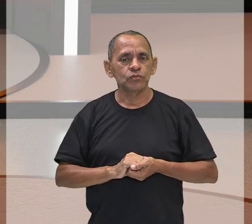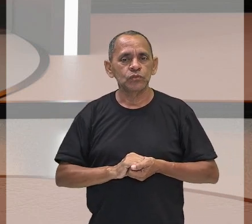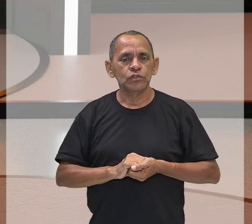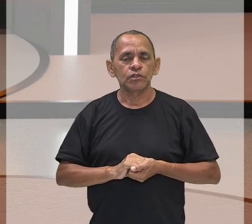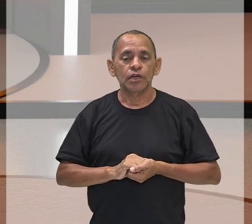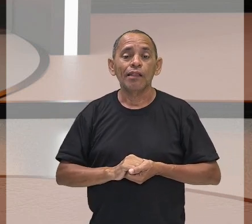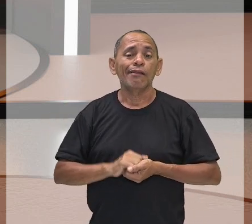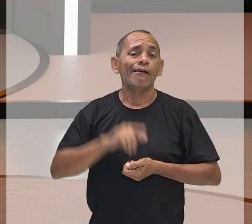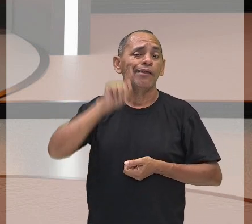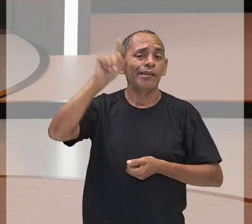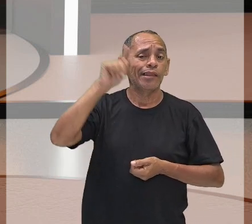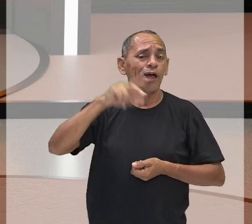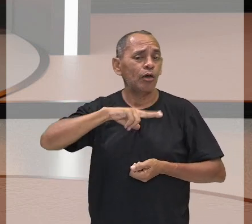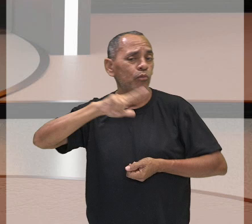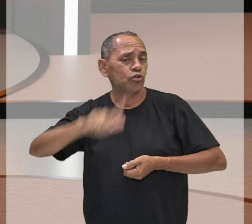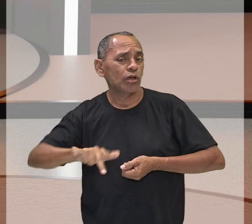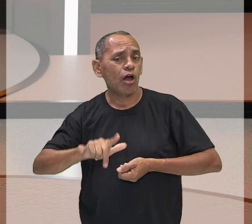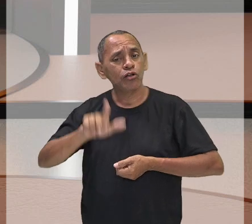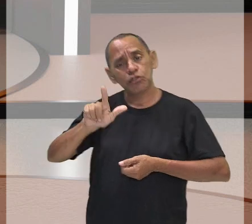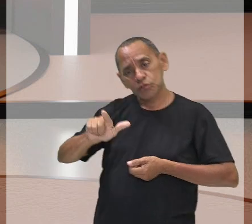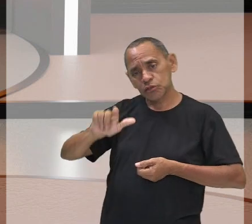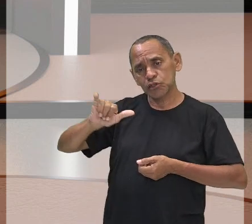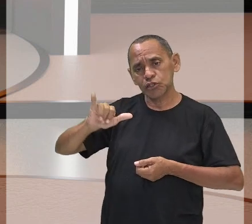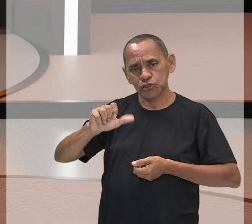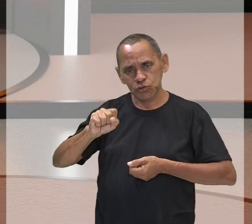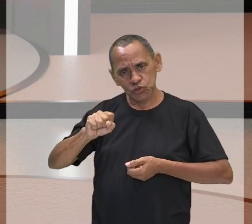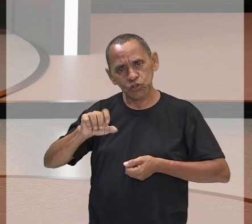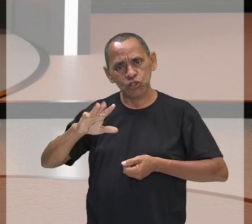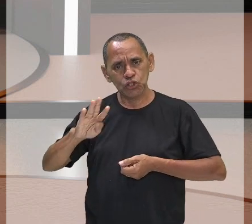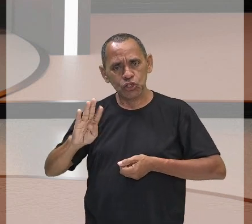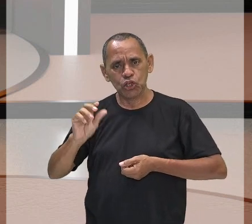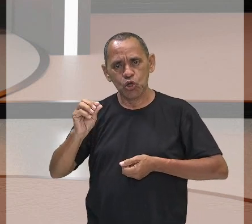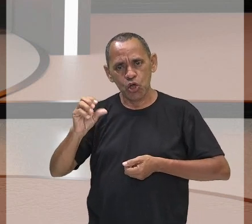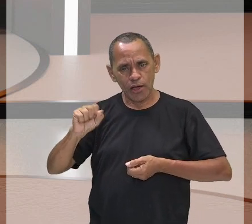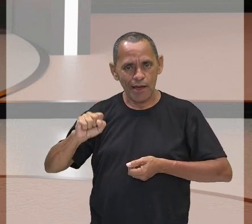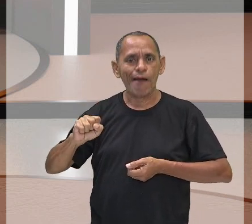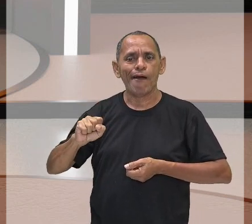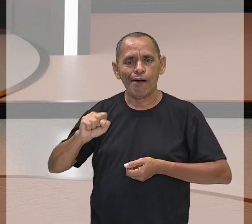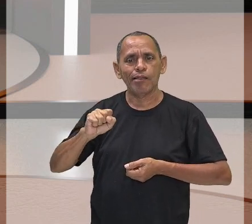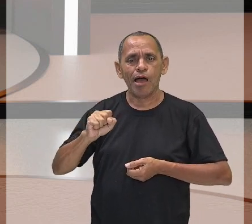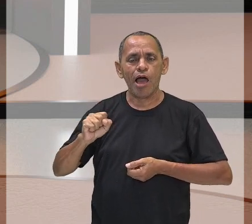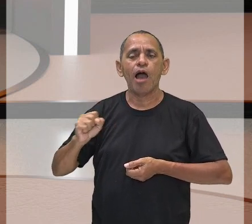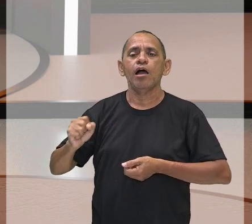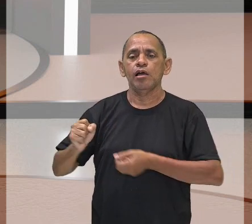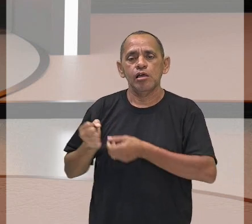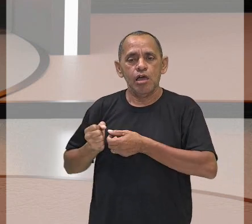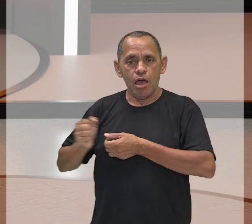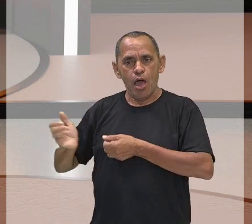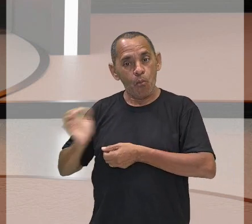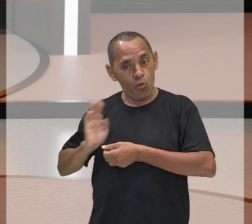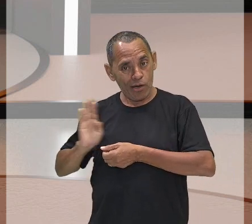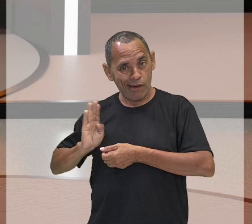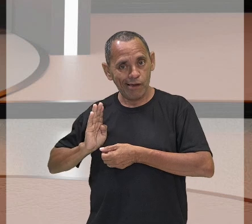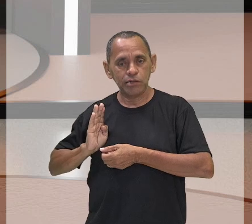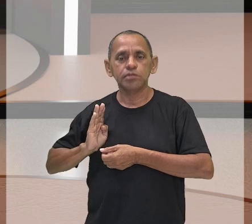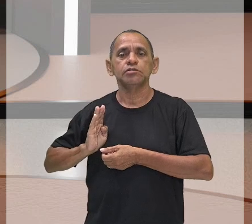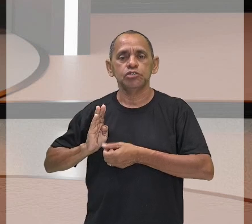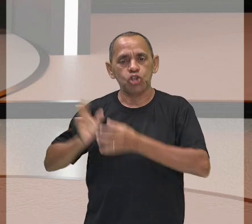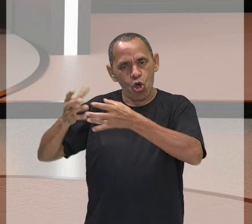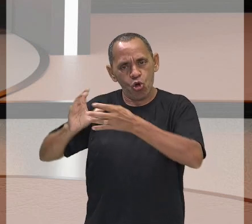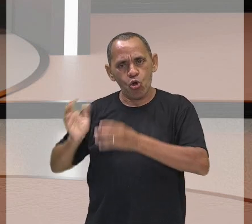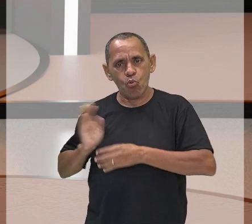o protagonismo naquele momento. Inclusive os comerciantes do Porto, a burguesia do Porto, começou então a conspirar